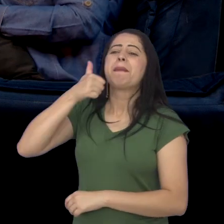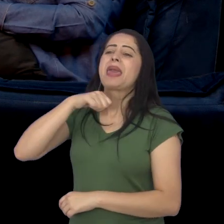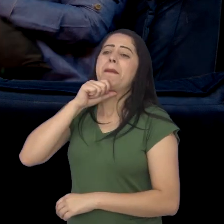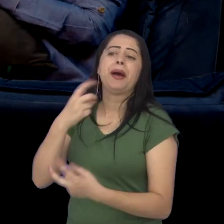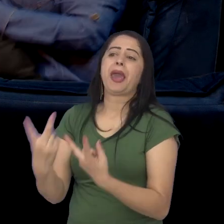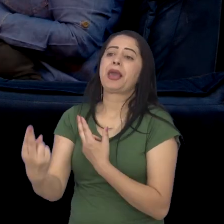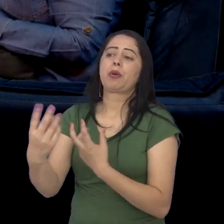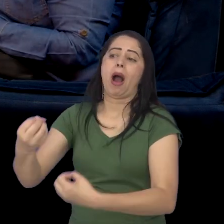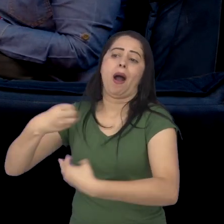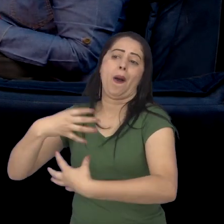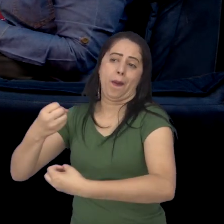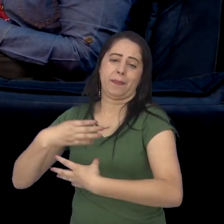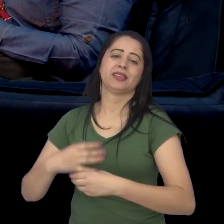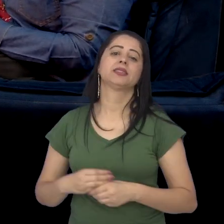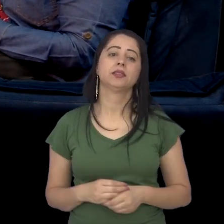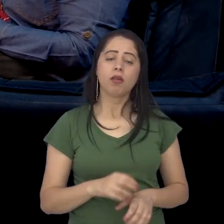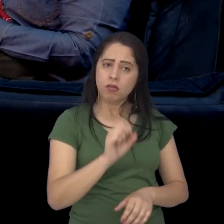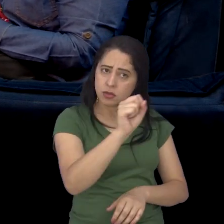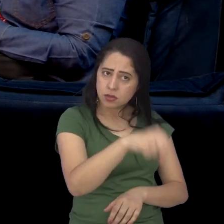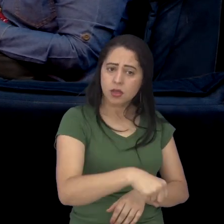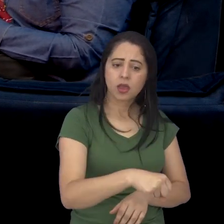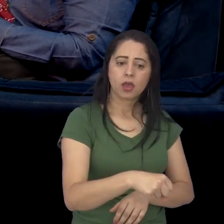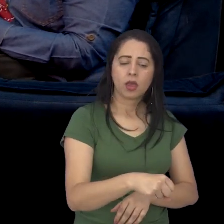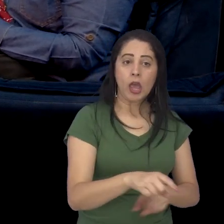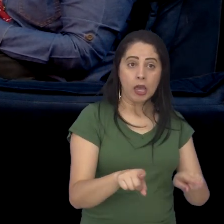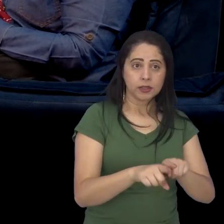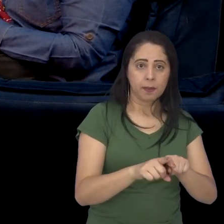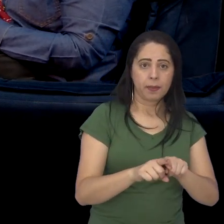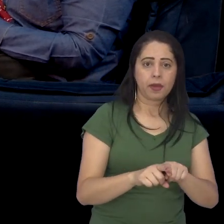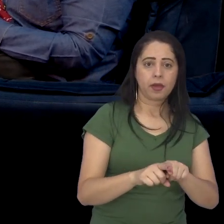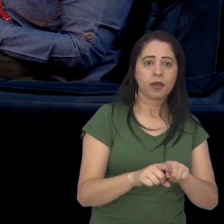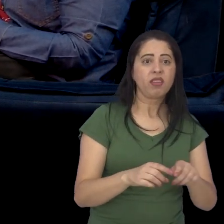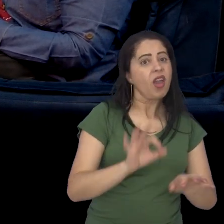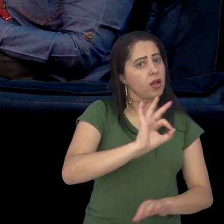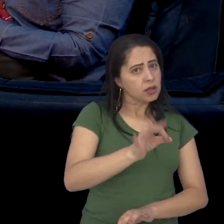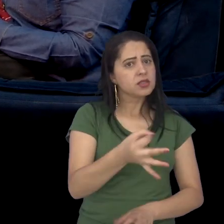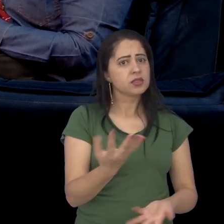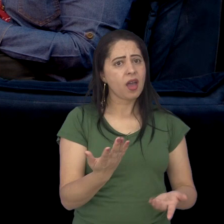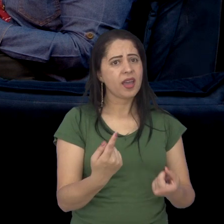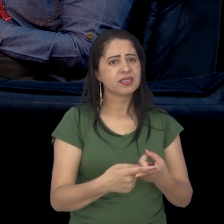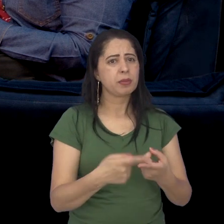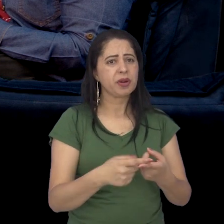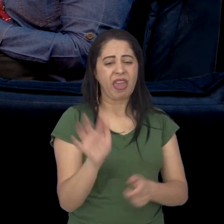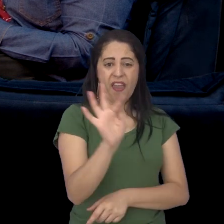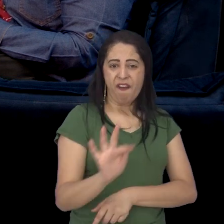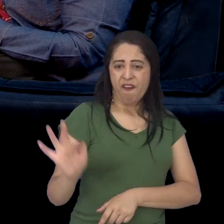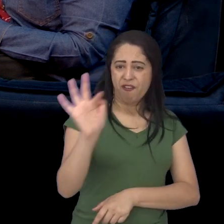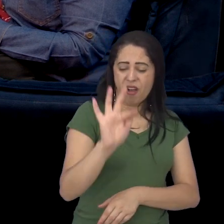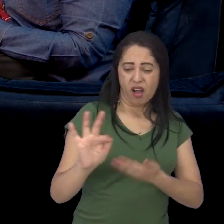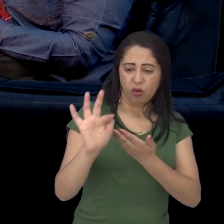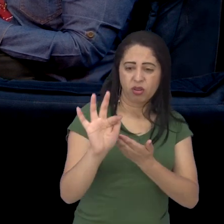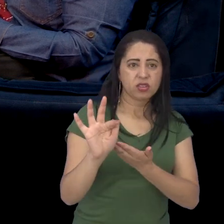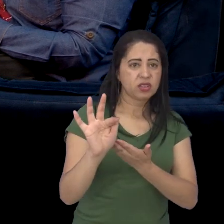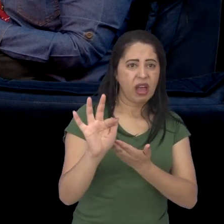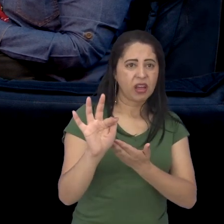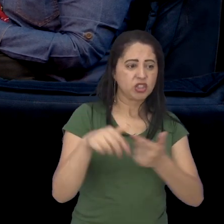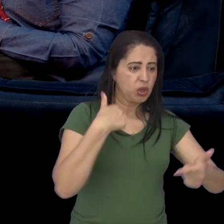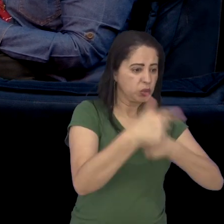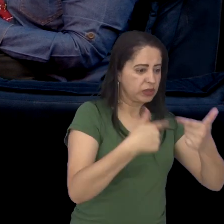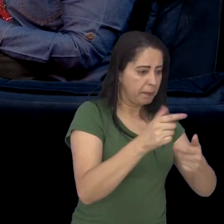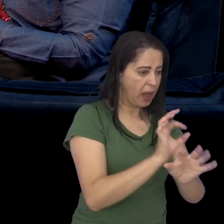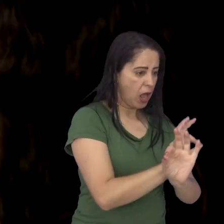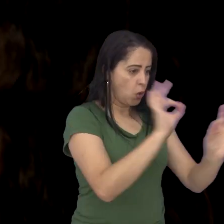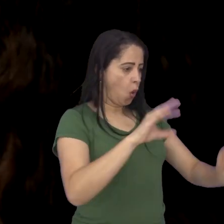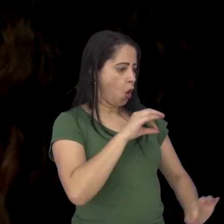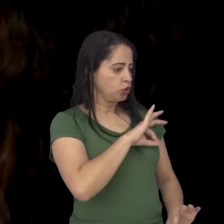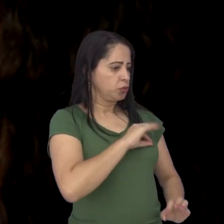isso também. E o mesmo pro meu irmão, você tem que se formar. E ela tá certa, porque hoje nem com faculdade a gente tem garantia de ter um bom